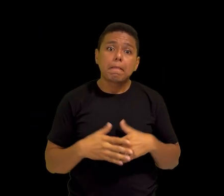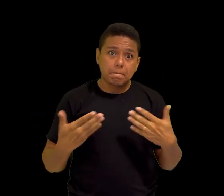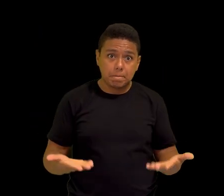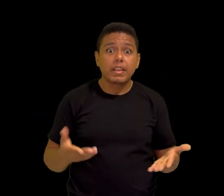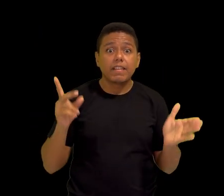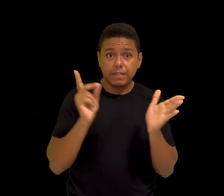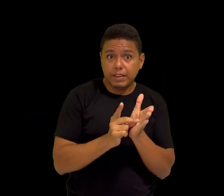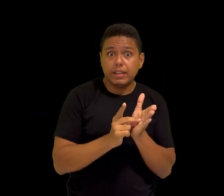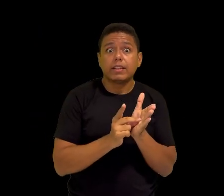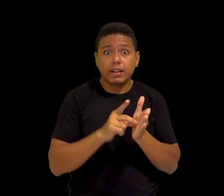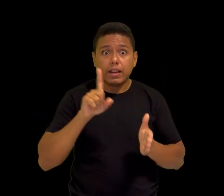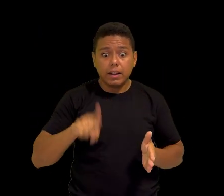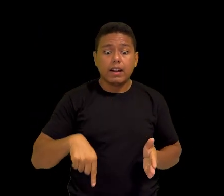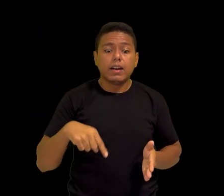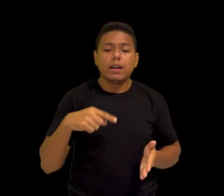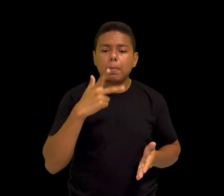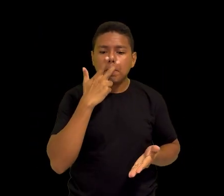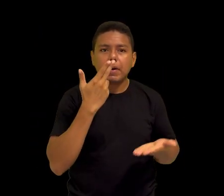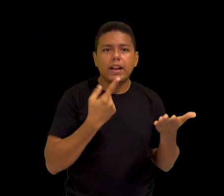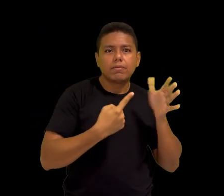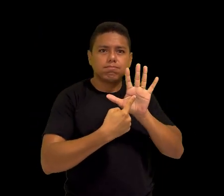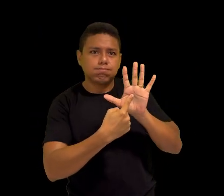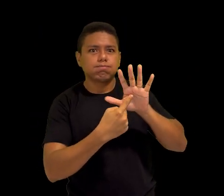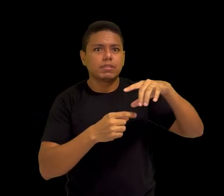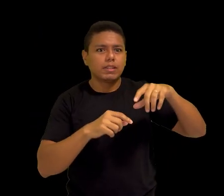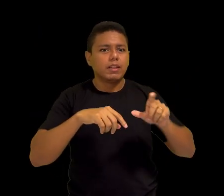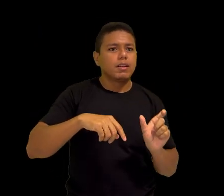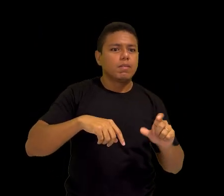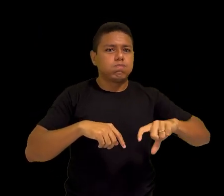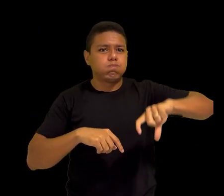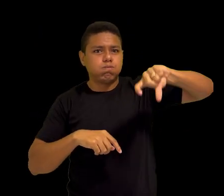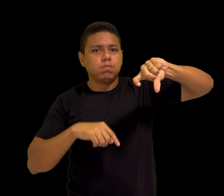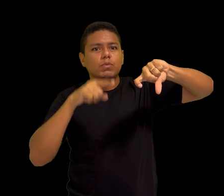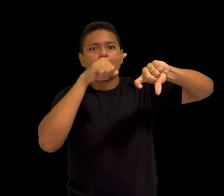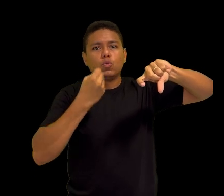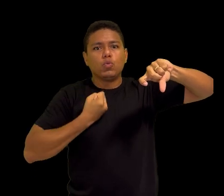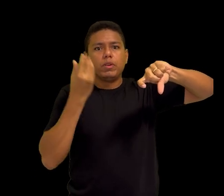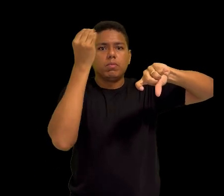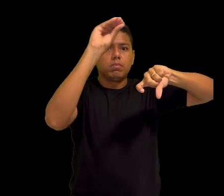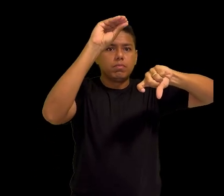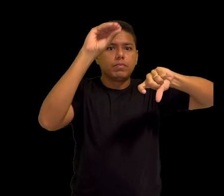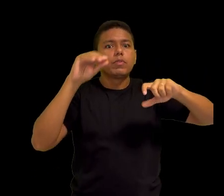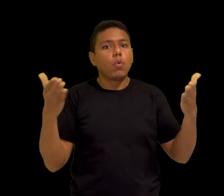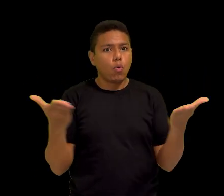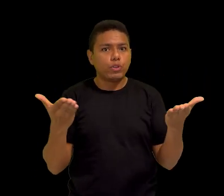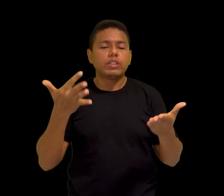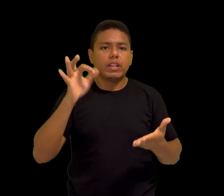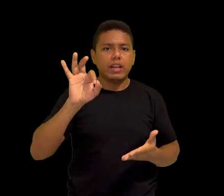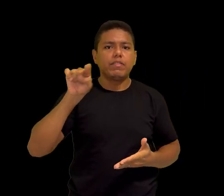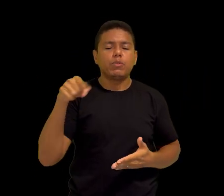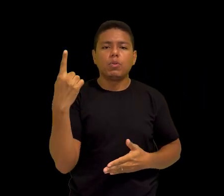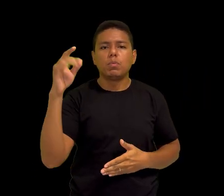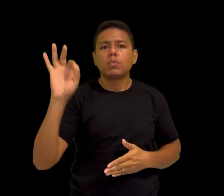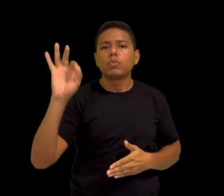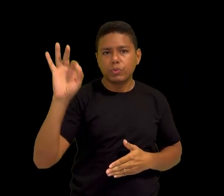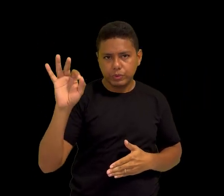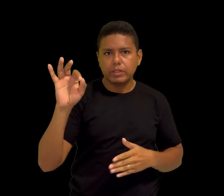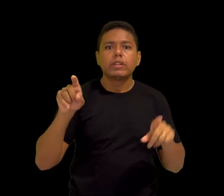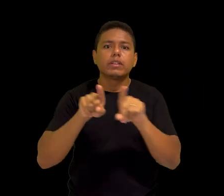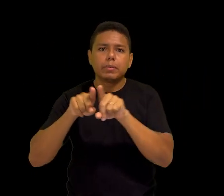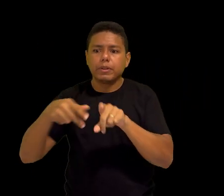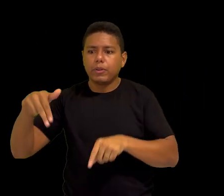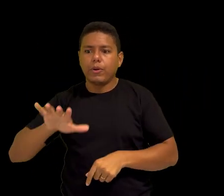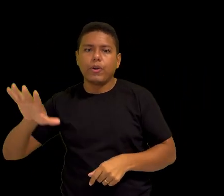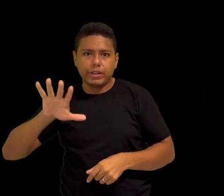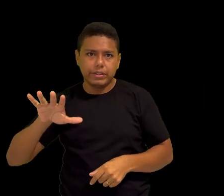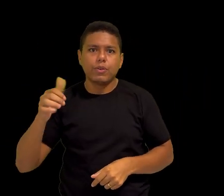que seria o topo dessa barra colorida, né? Então, a gente tem, por exemplo, para o Brasil 10,1% e para o Nordeste 11,9%